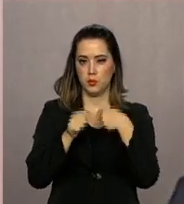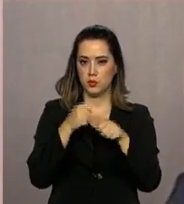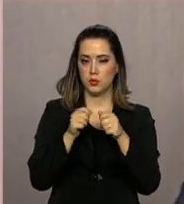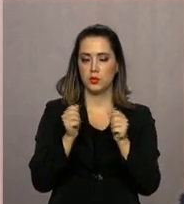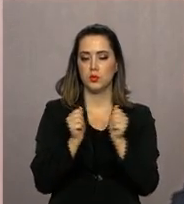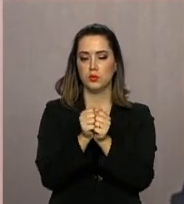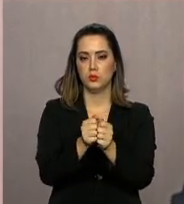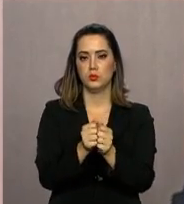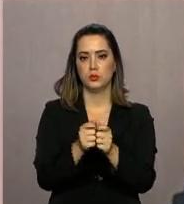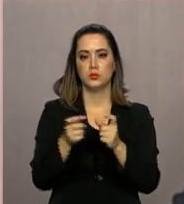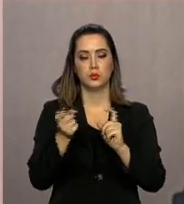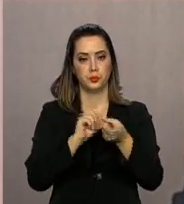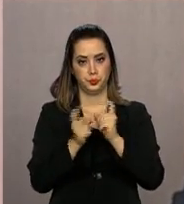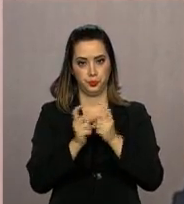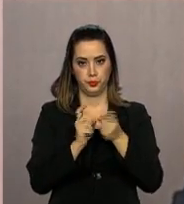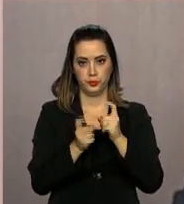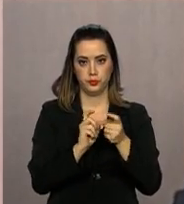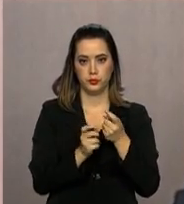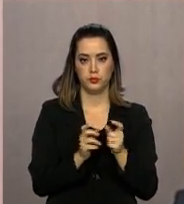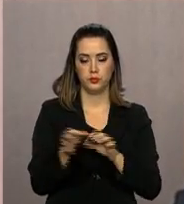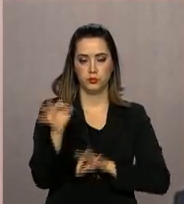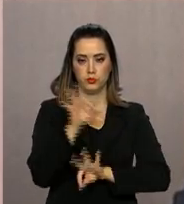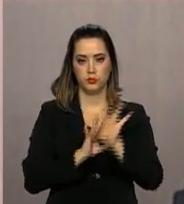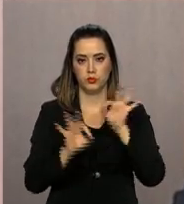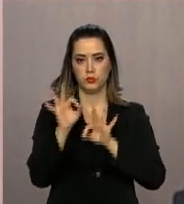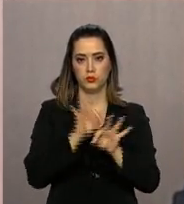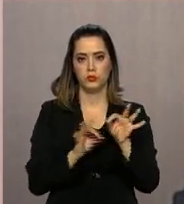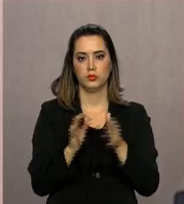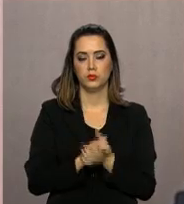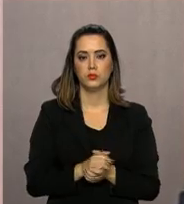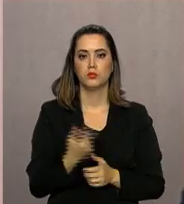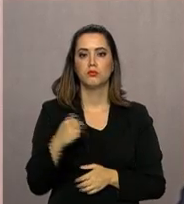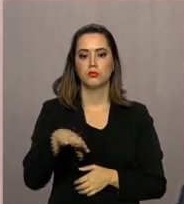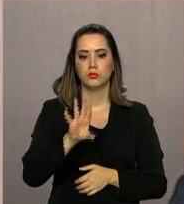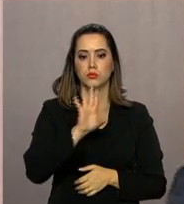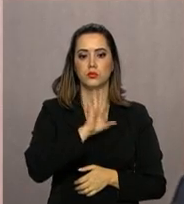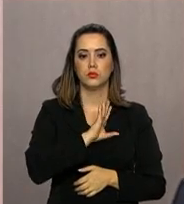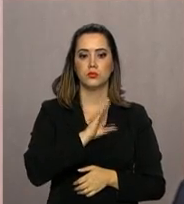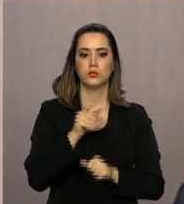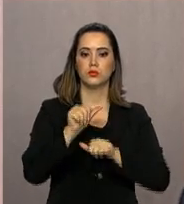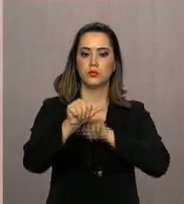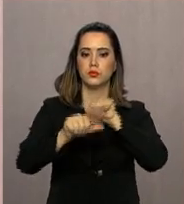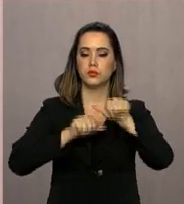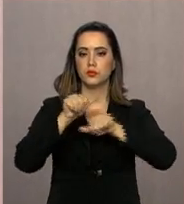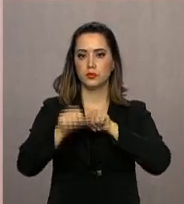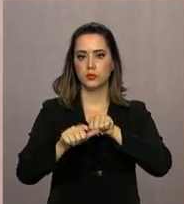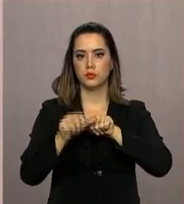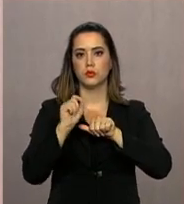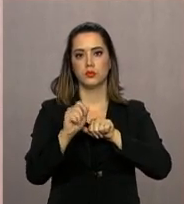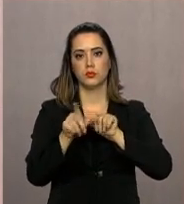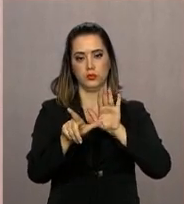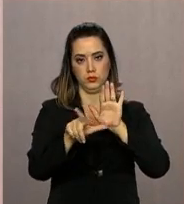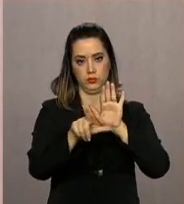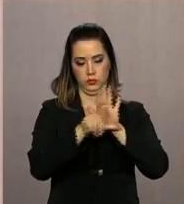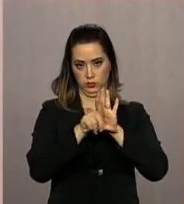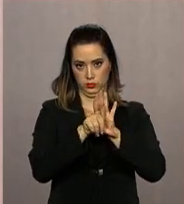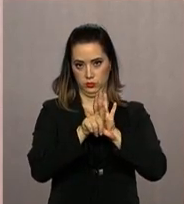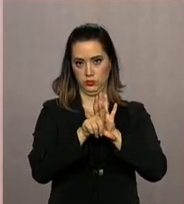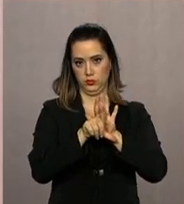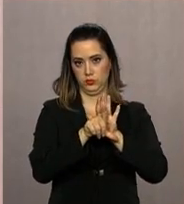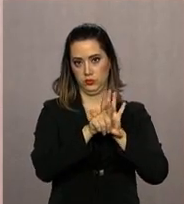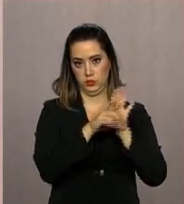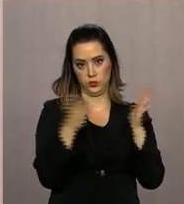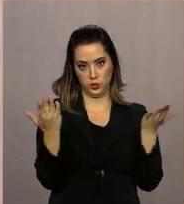e com o aval do ministro do Planejamento, doutor Diogo, nós modificamos o parágrafo terceiro